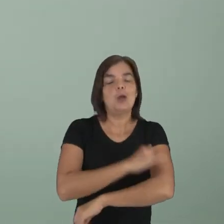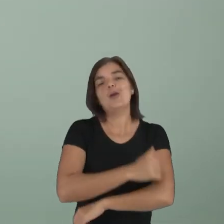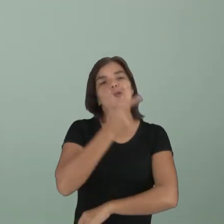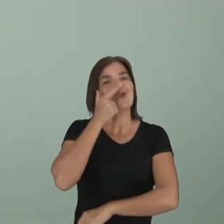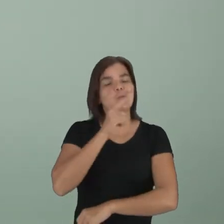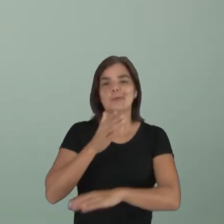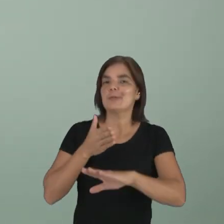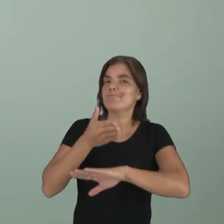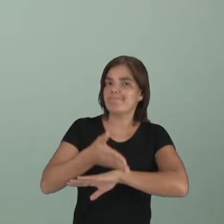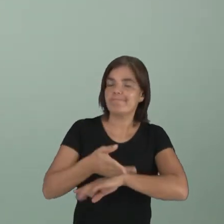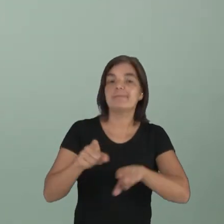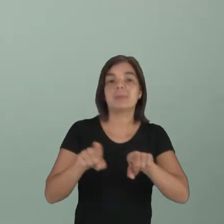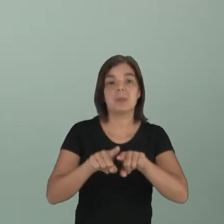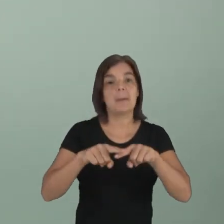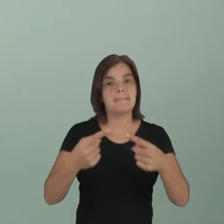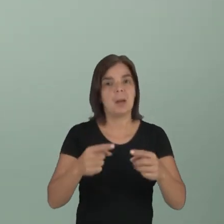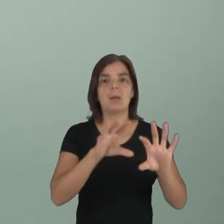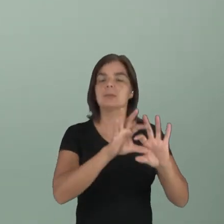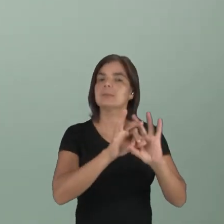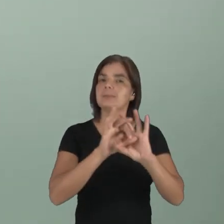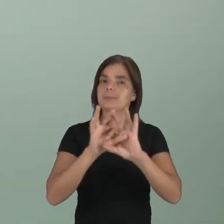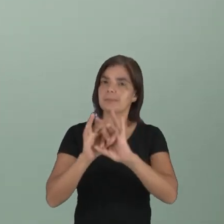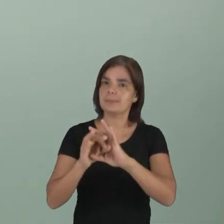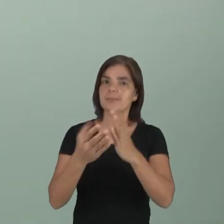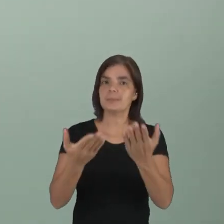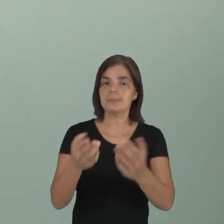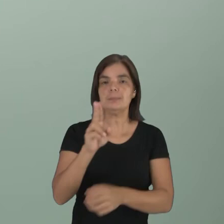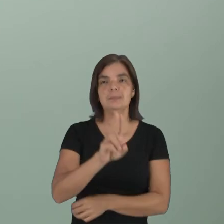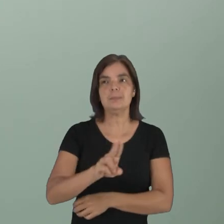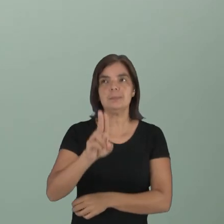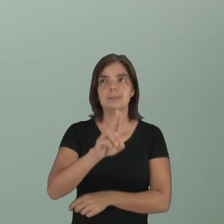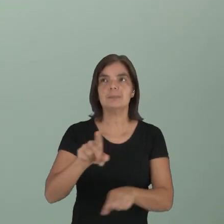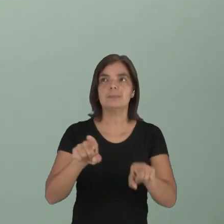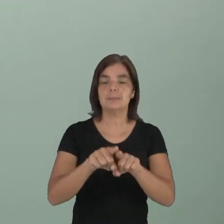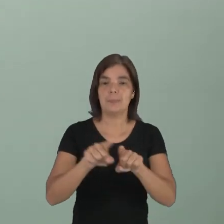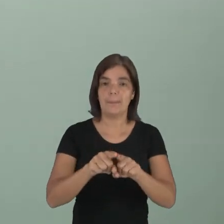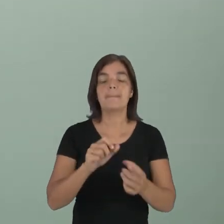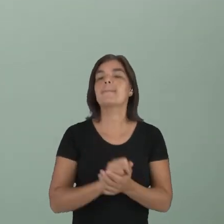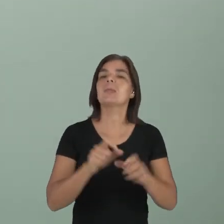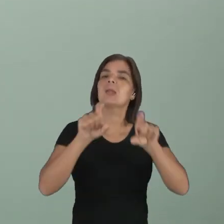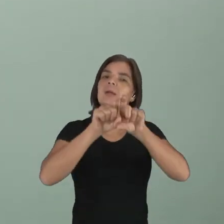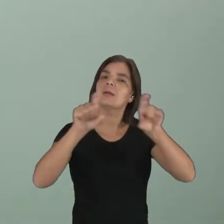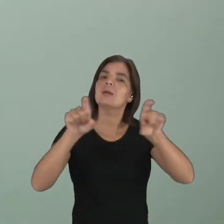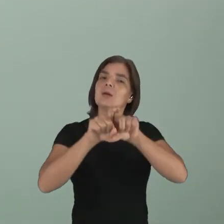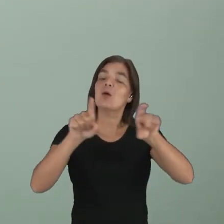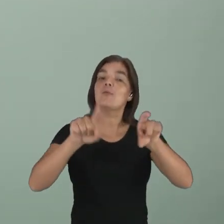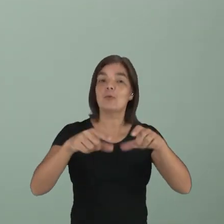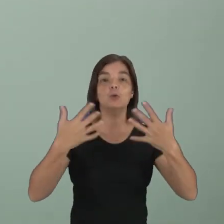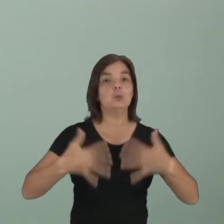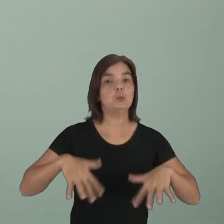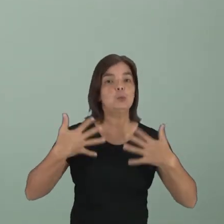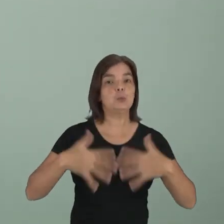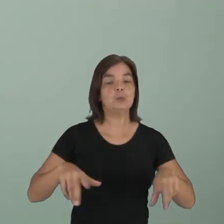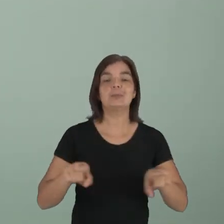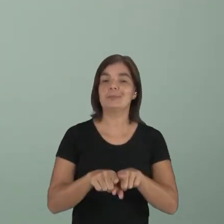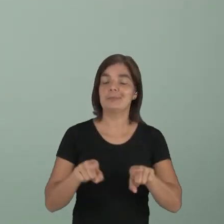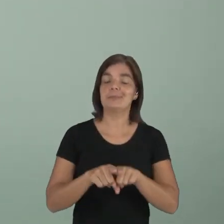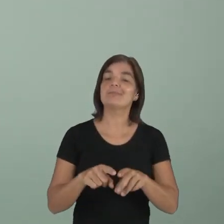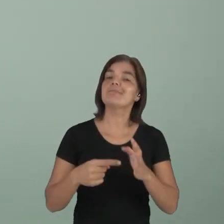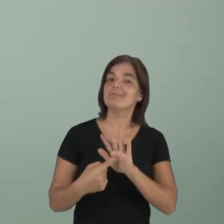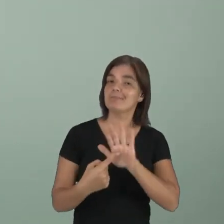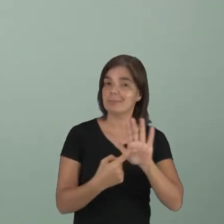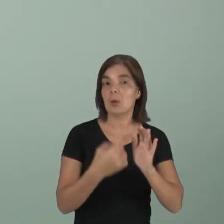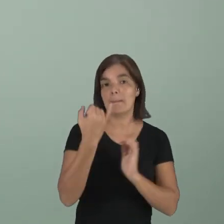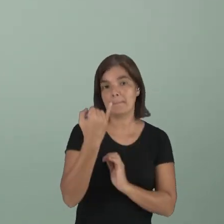em determinada porta. Mas nesse contexto aí utilizado na tirinha, foi um exagero. Foi para